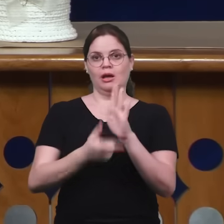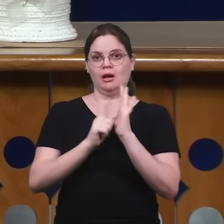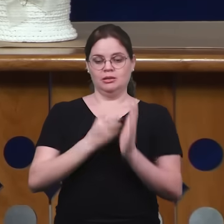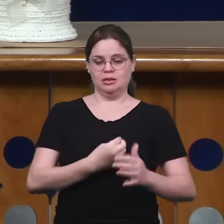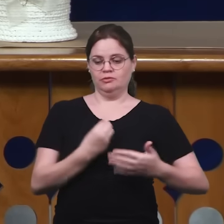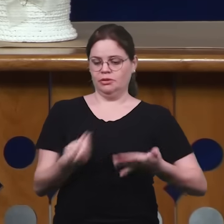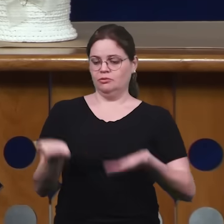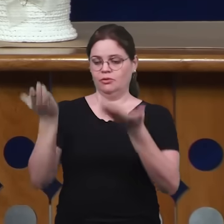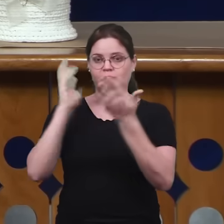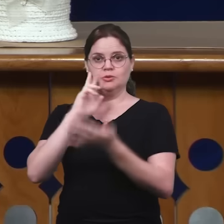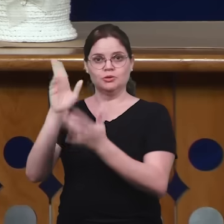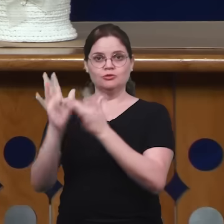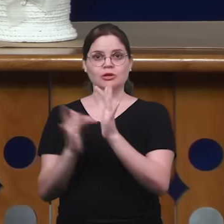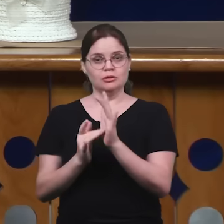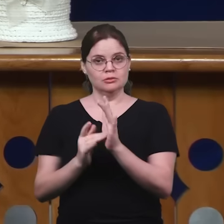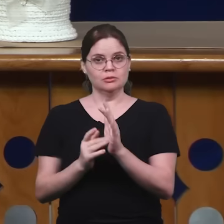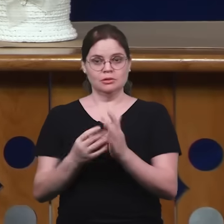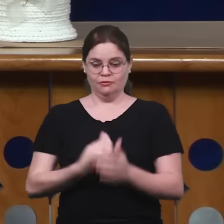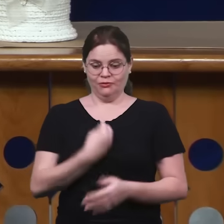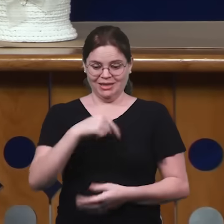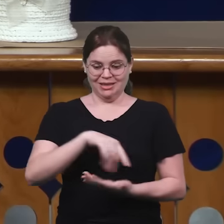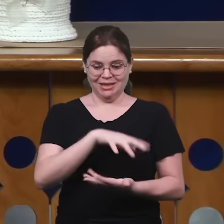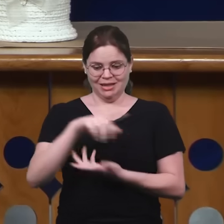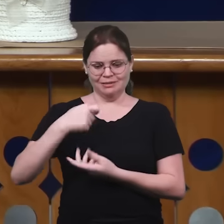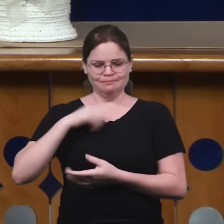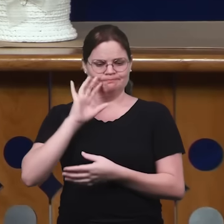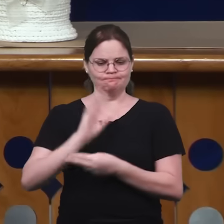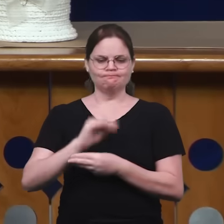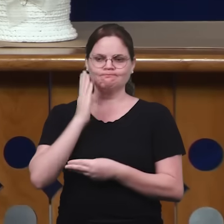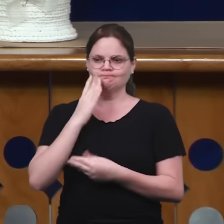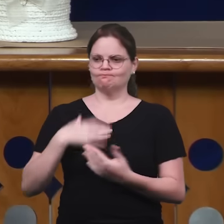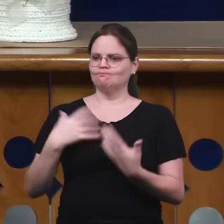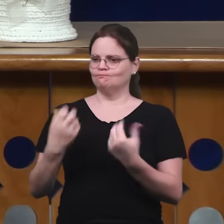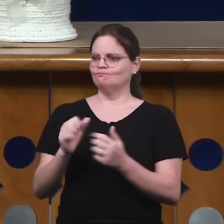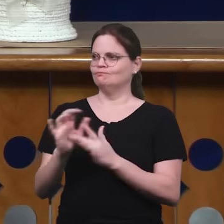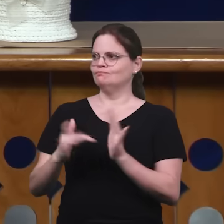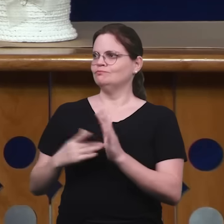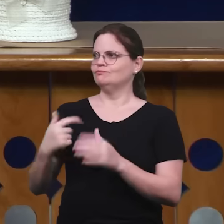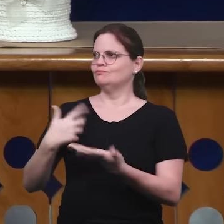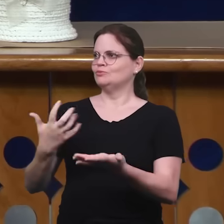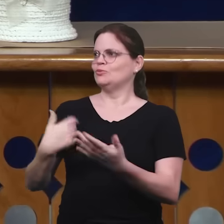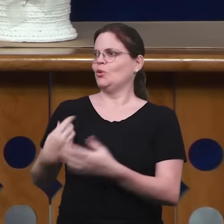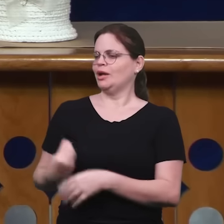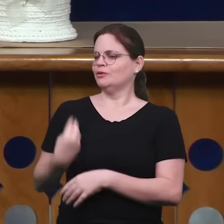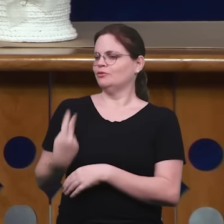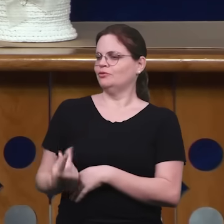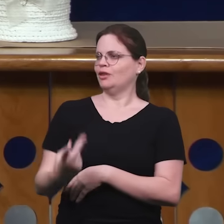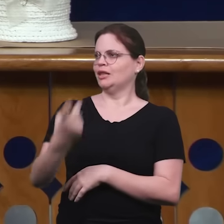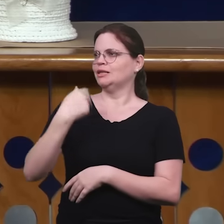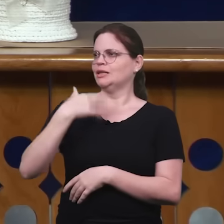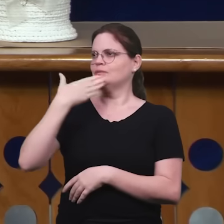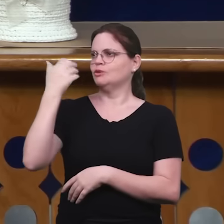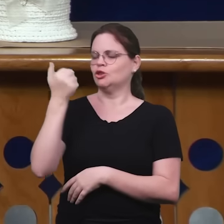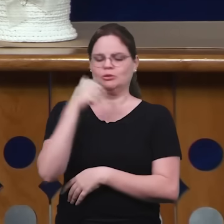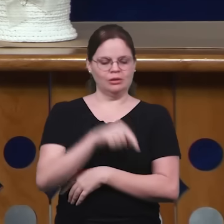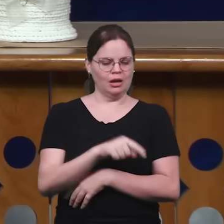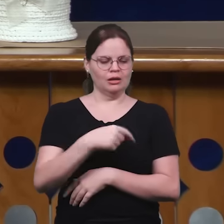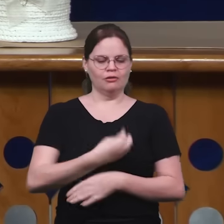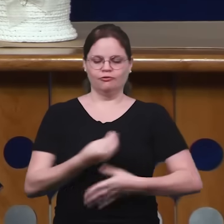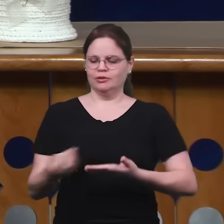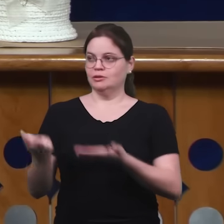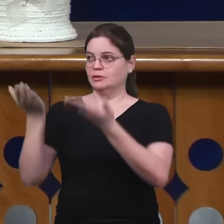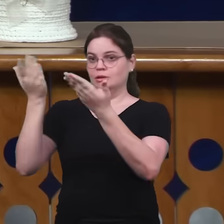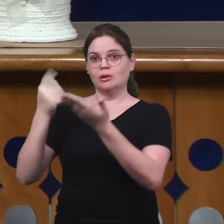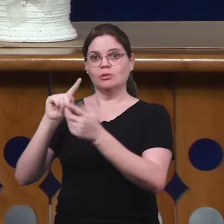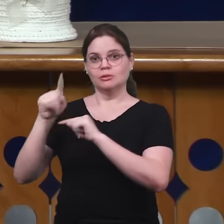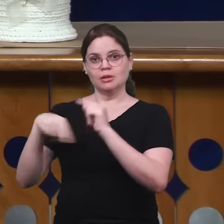Ele. Aqueles que nessa vida entenderam que o porvir, que a vida eterna é melhor que esta vida que nós